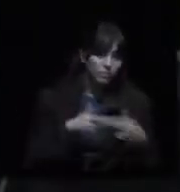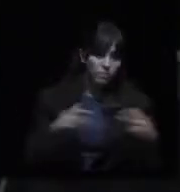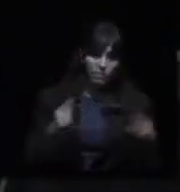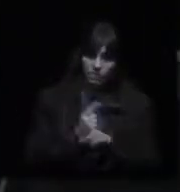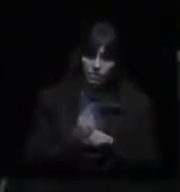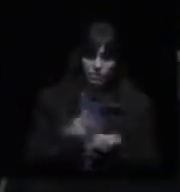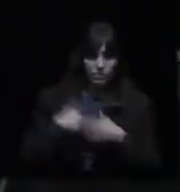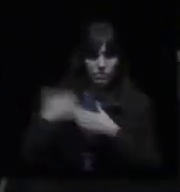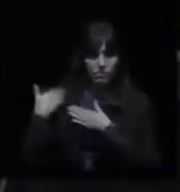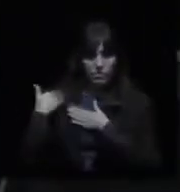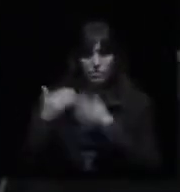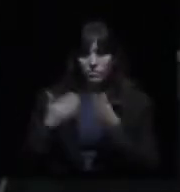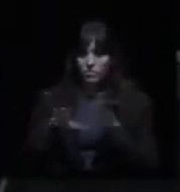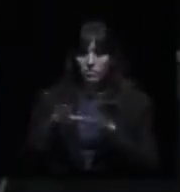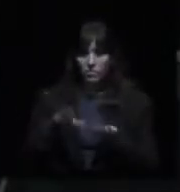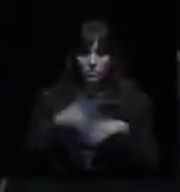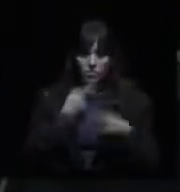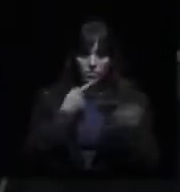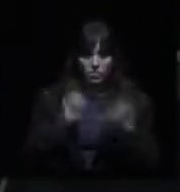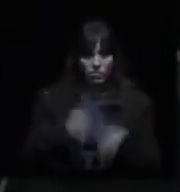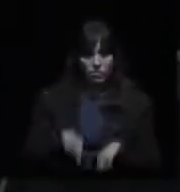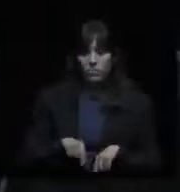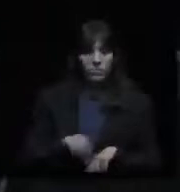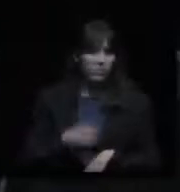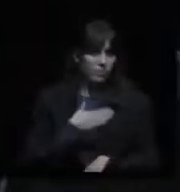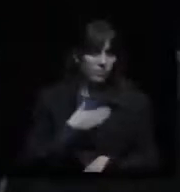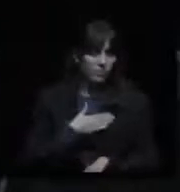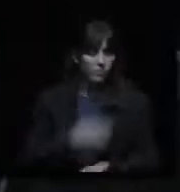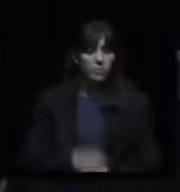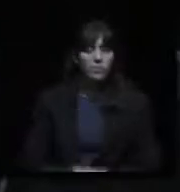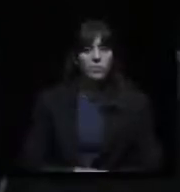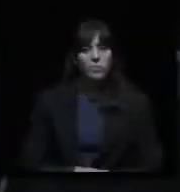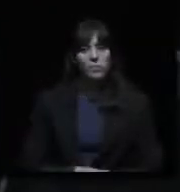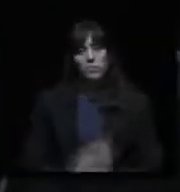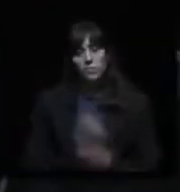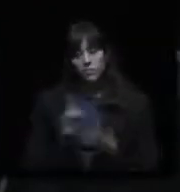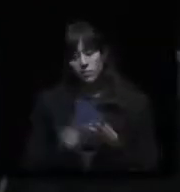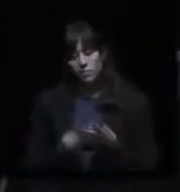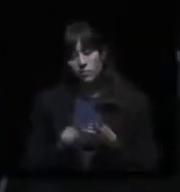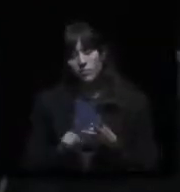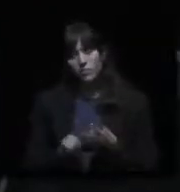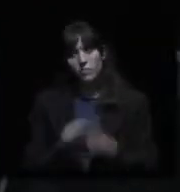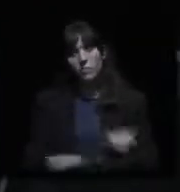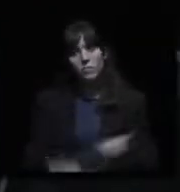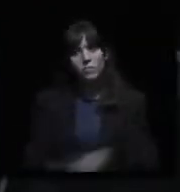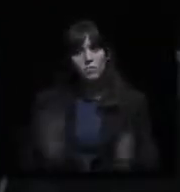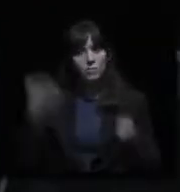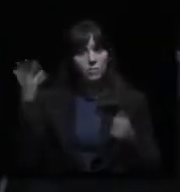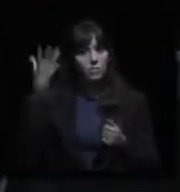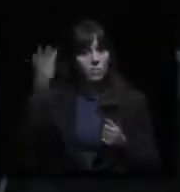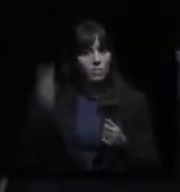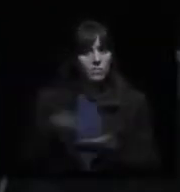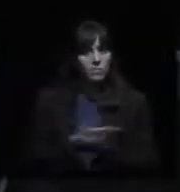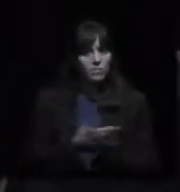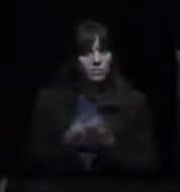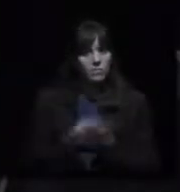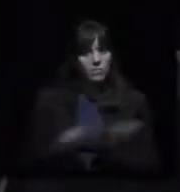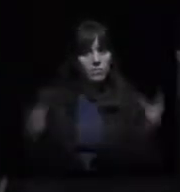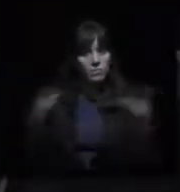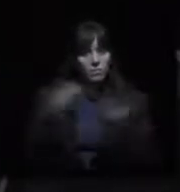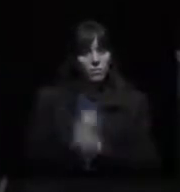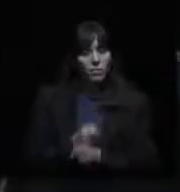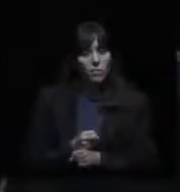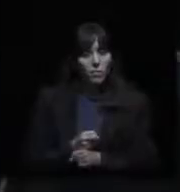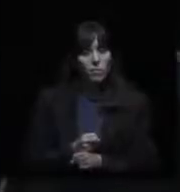suas competências nesta área. No pilar 3, uma cidade de cultura, de economia e de inovação, a Câmara diz querer relançar